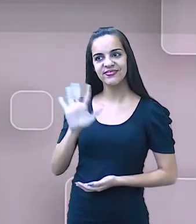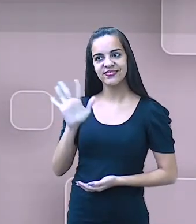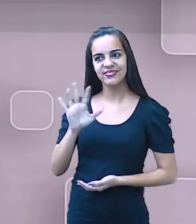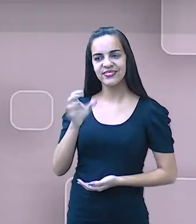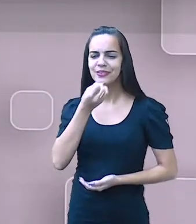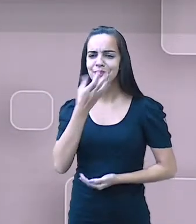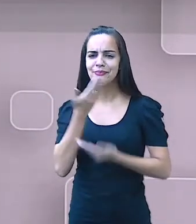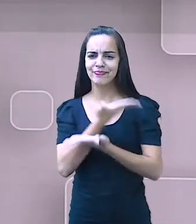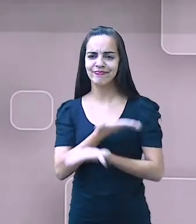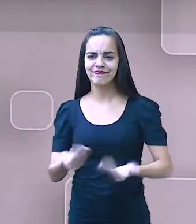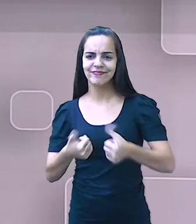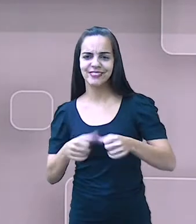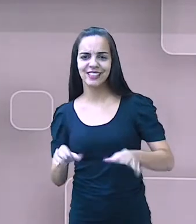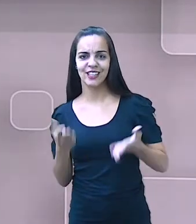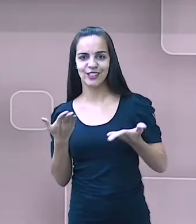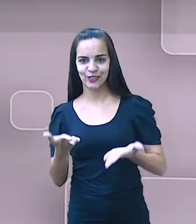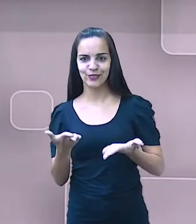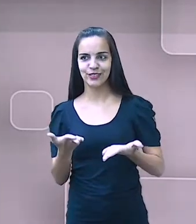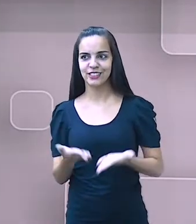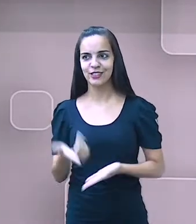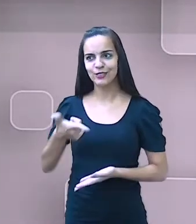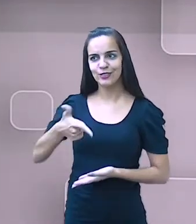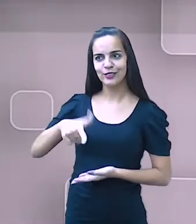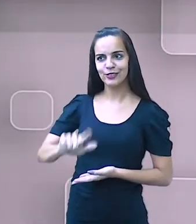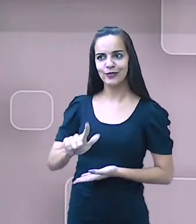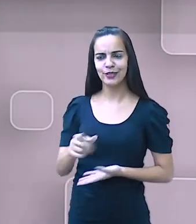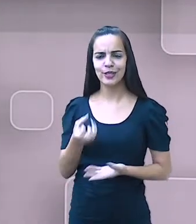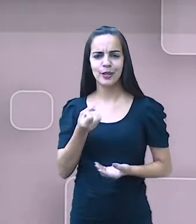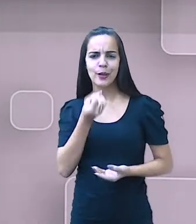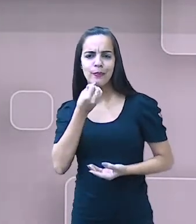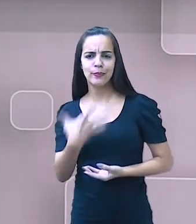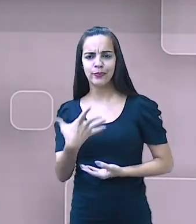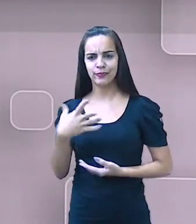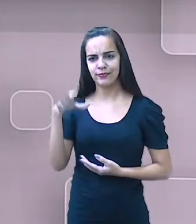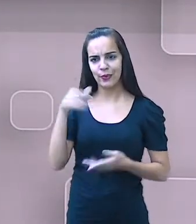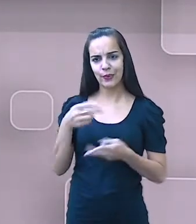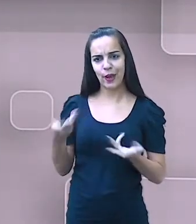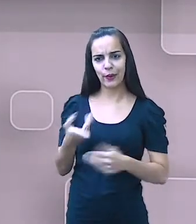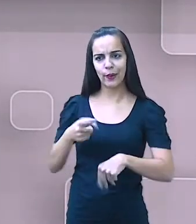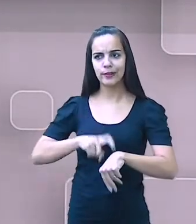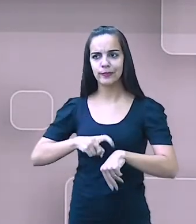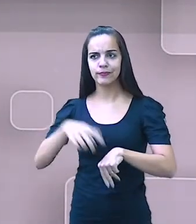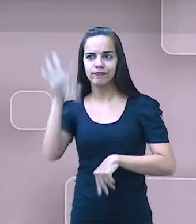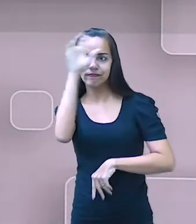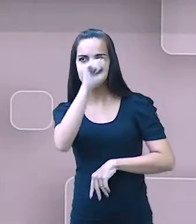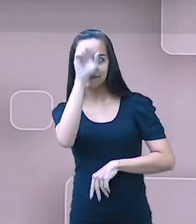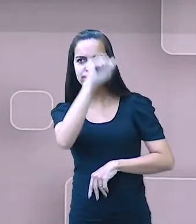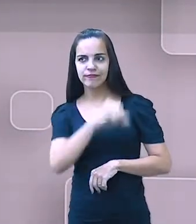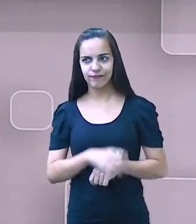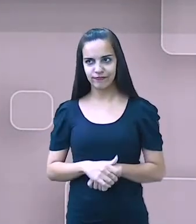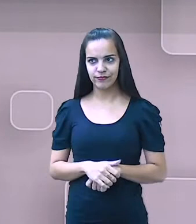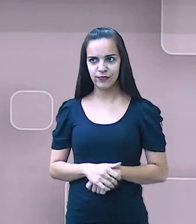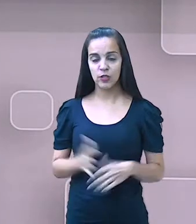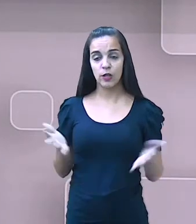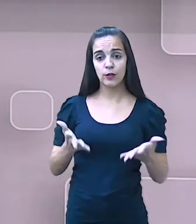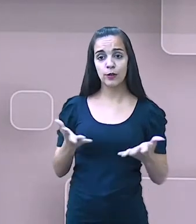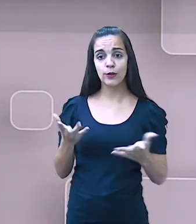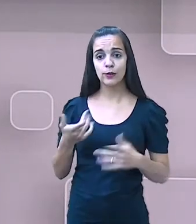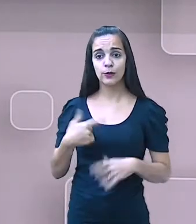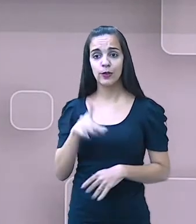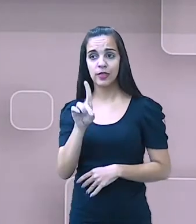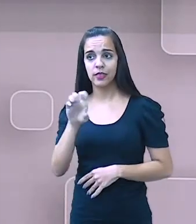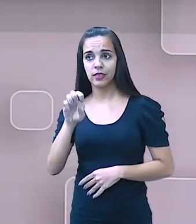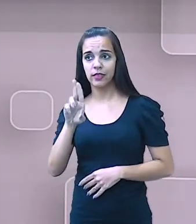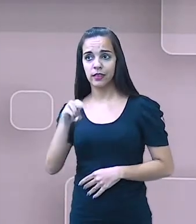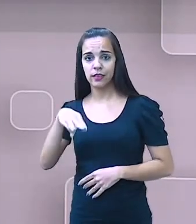Que bom estar novamente com você neste momento de aprender. Para quem não me conhece, eu sou Delma Evaner, professora